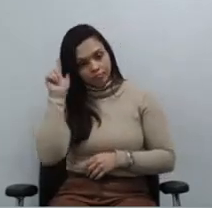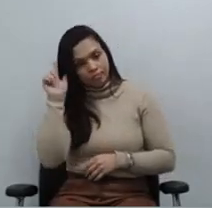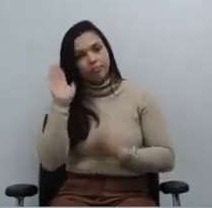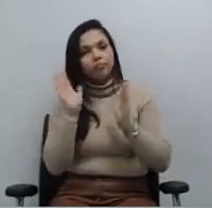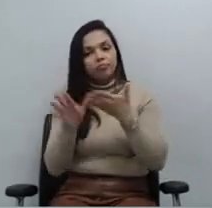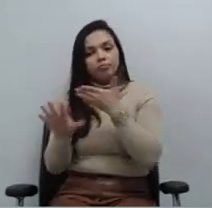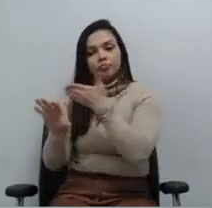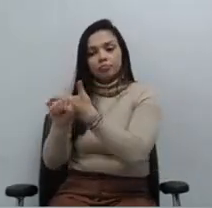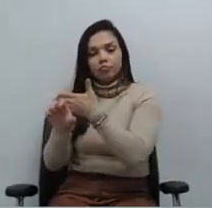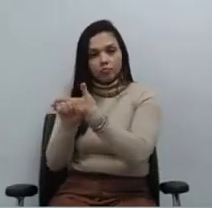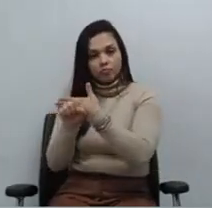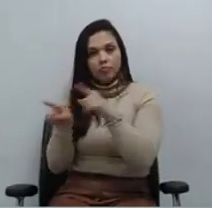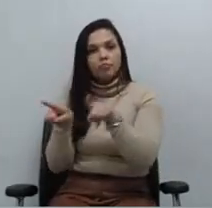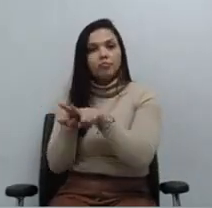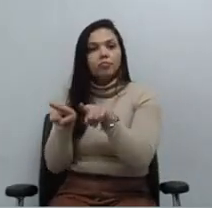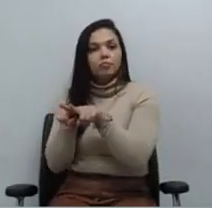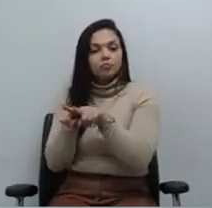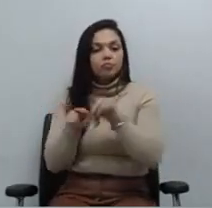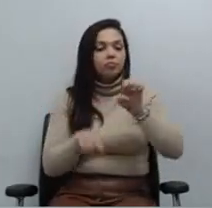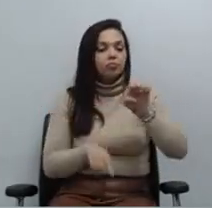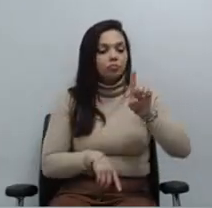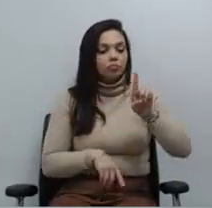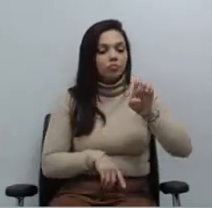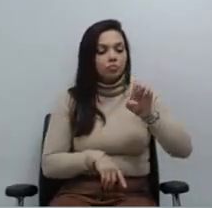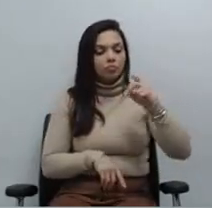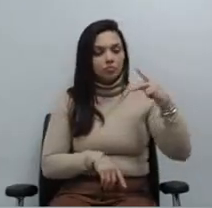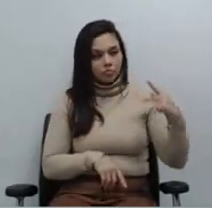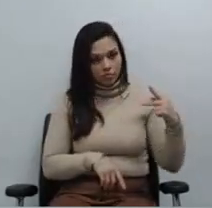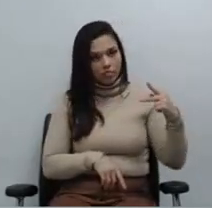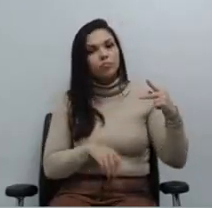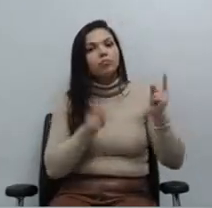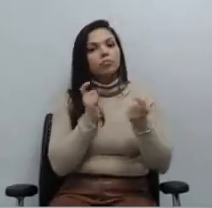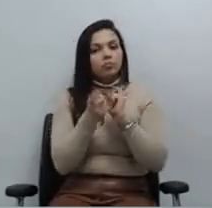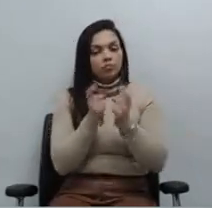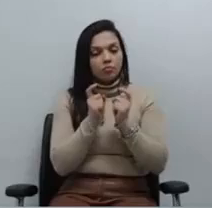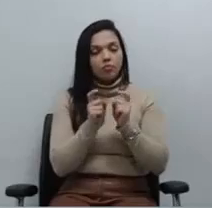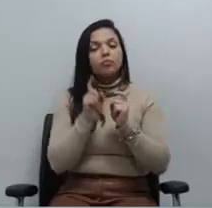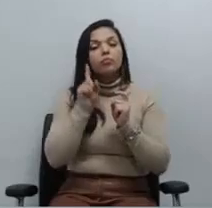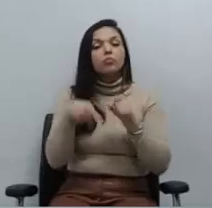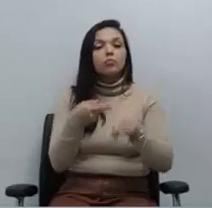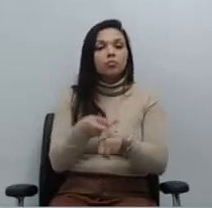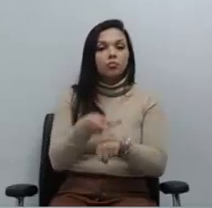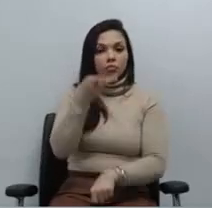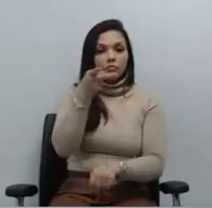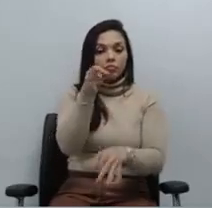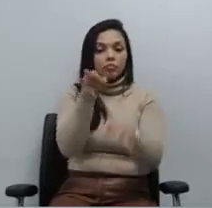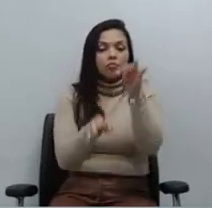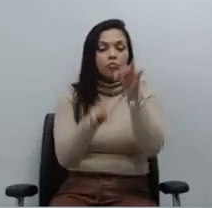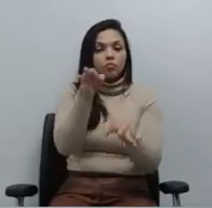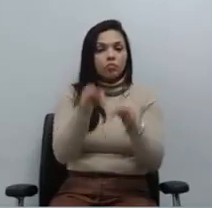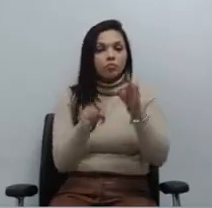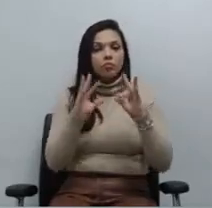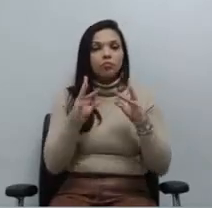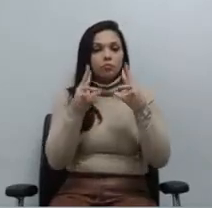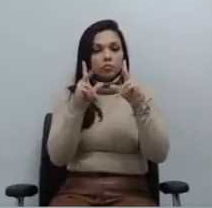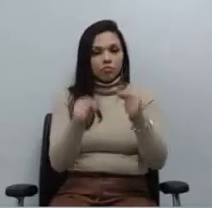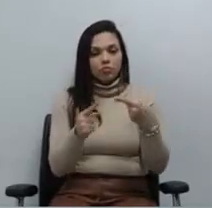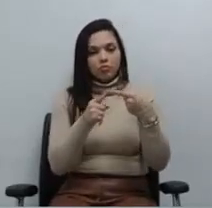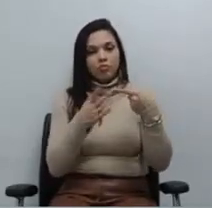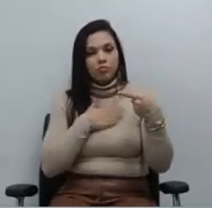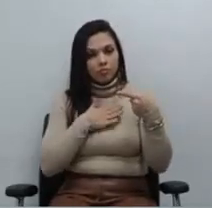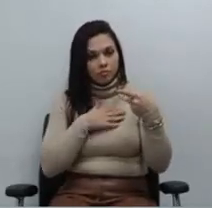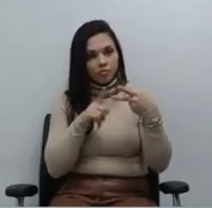EDEP, para tratar da próxima edição do Prêmio Justiça para Todas e Todos. Participamos dessa reunião eu, a